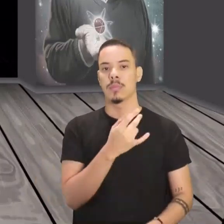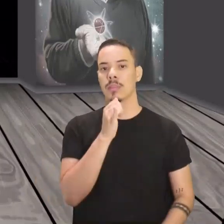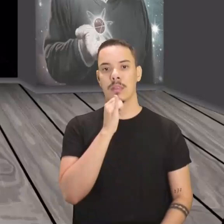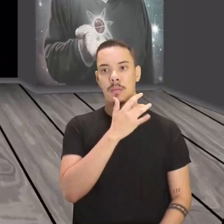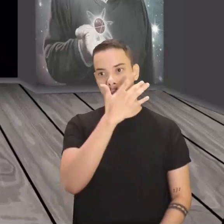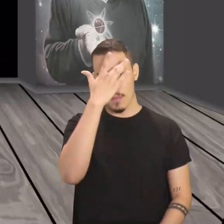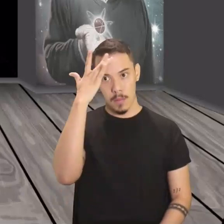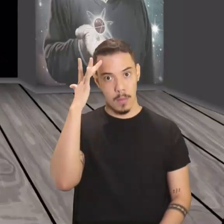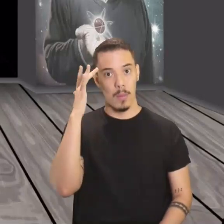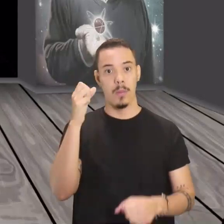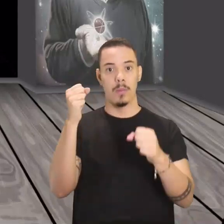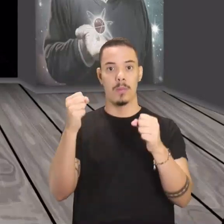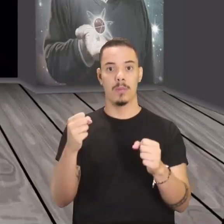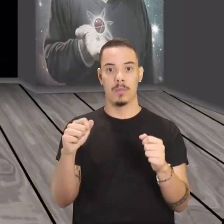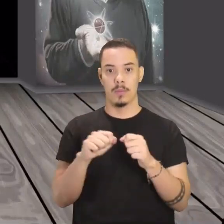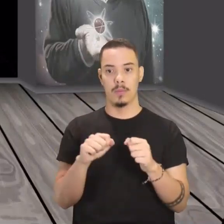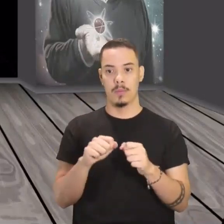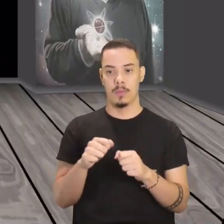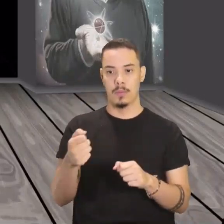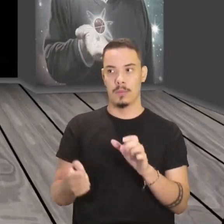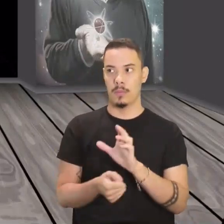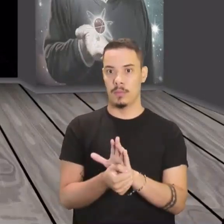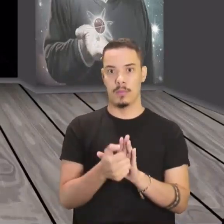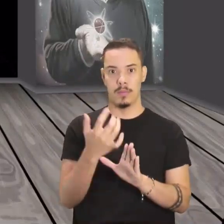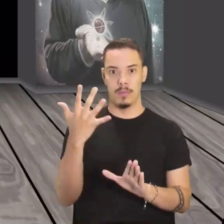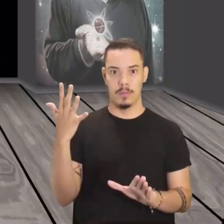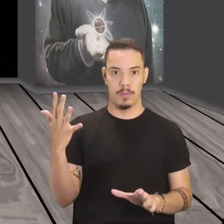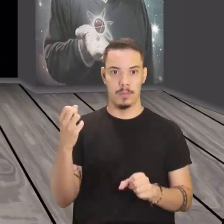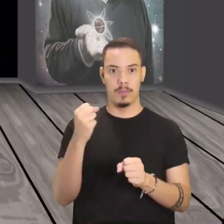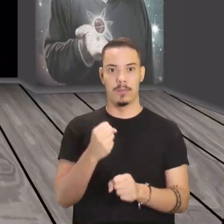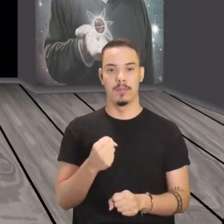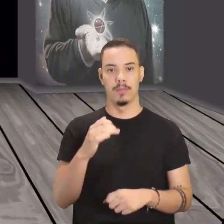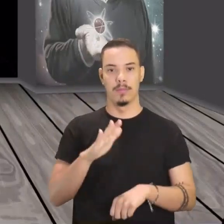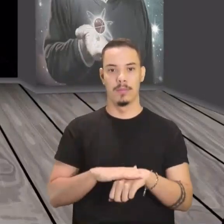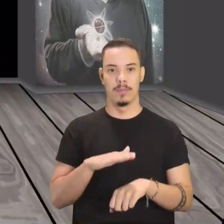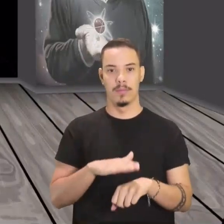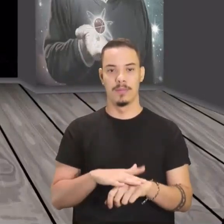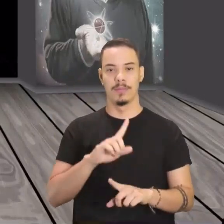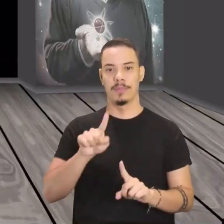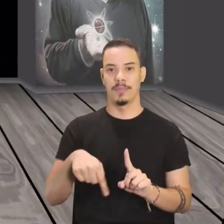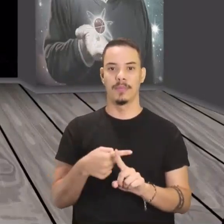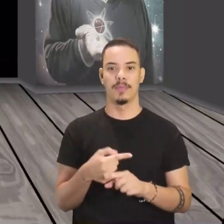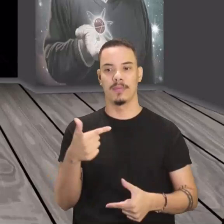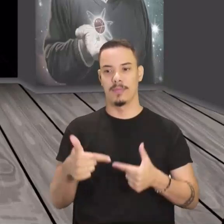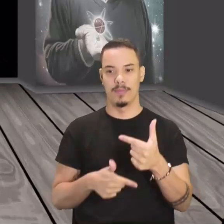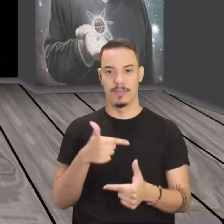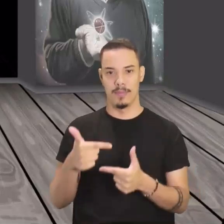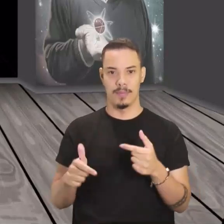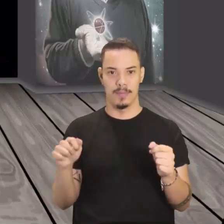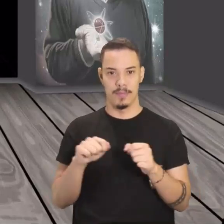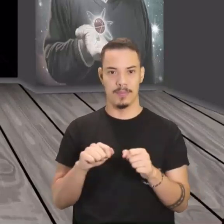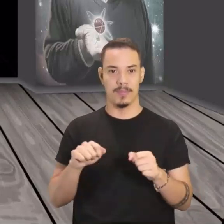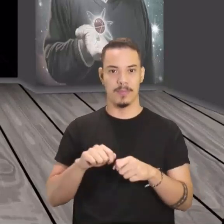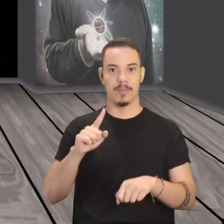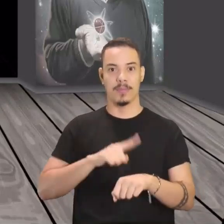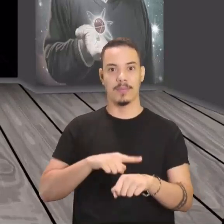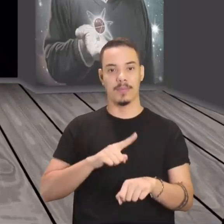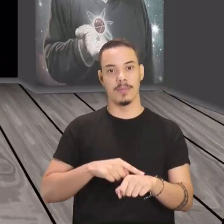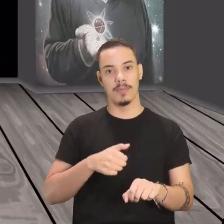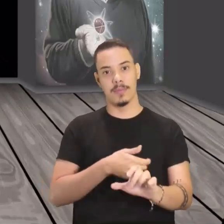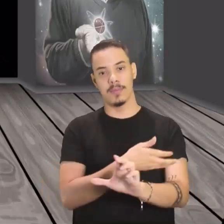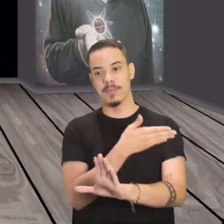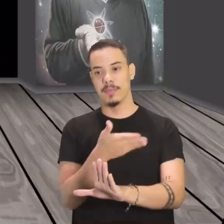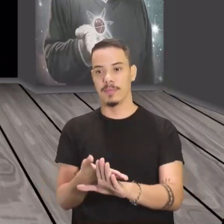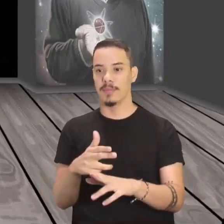poderia até fazer mais vezes socando, poderia até fazer o trabalho e se levar em consideração o tempo, né? Exatamente.